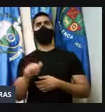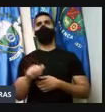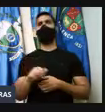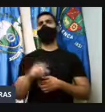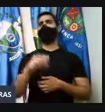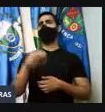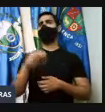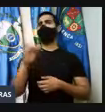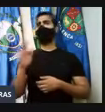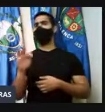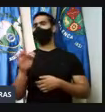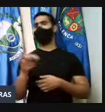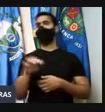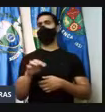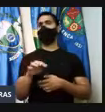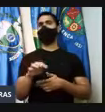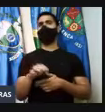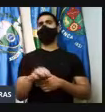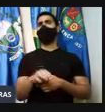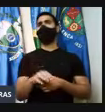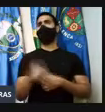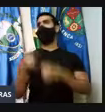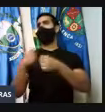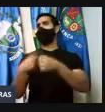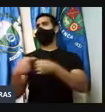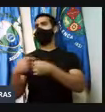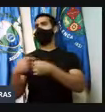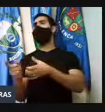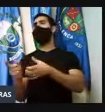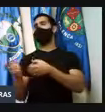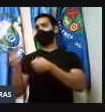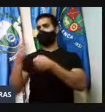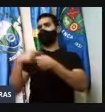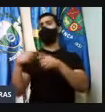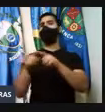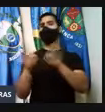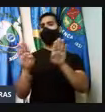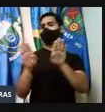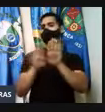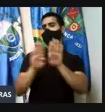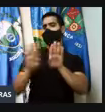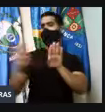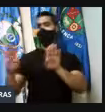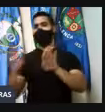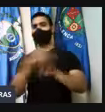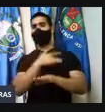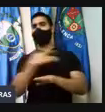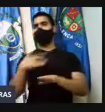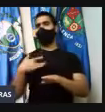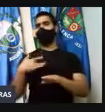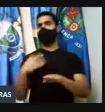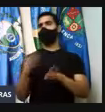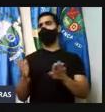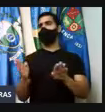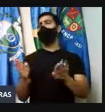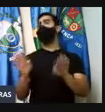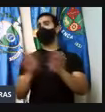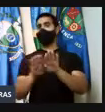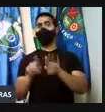Frio, todos retornaram com as barreiras sanitárias, todos fecharam as praias